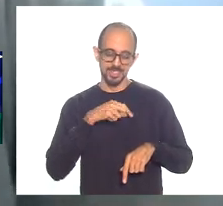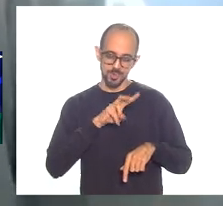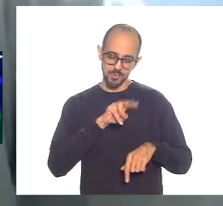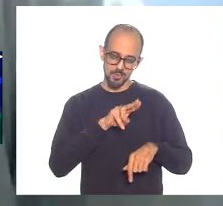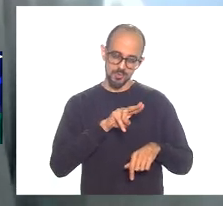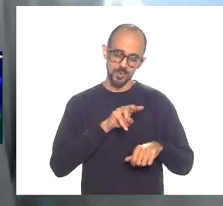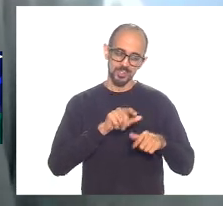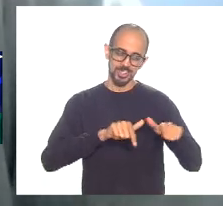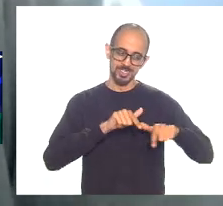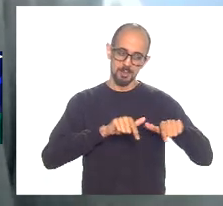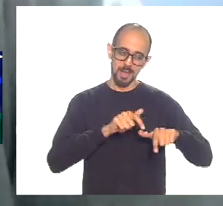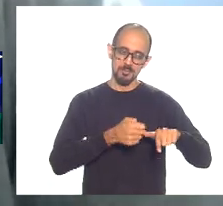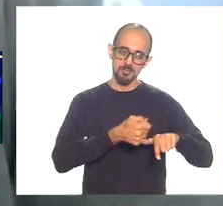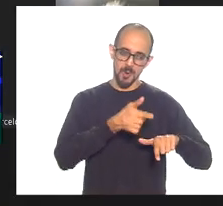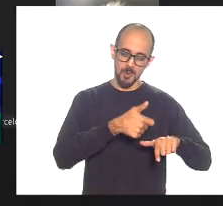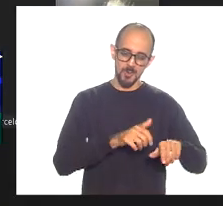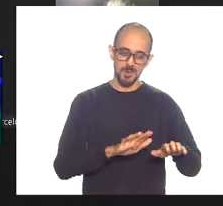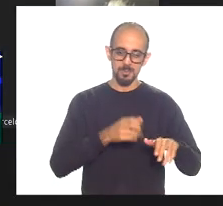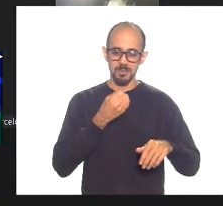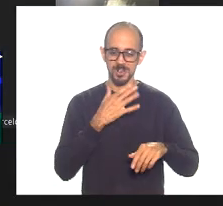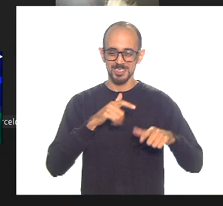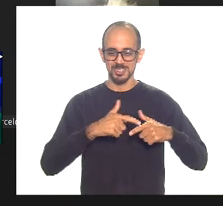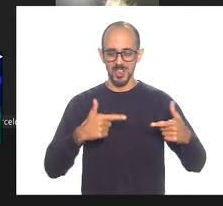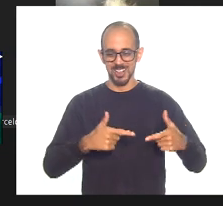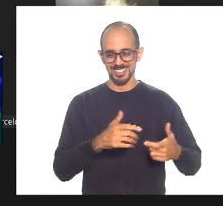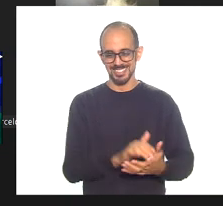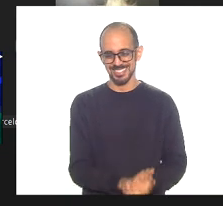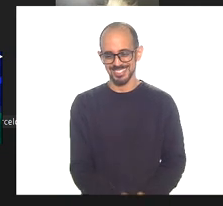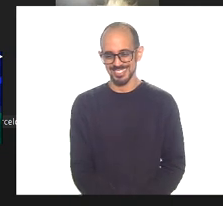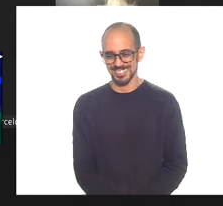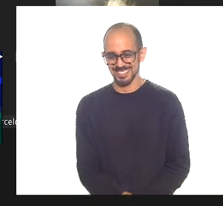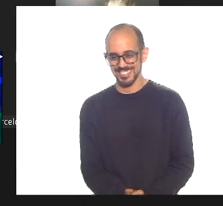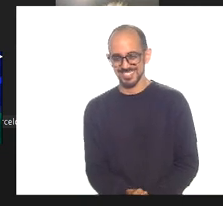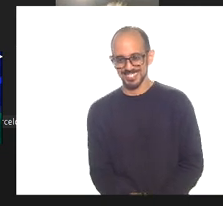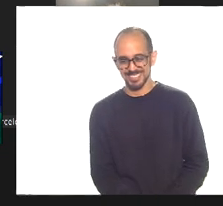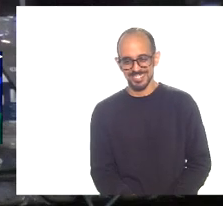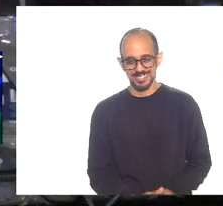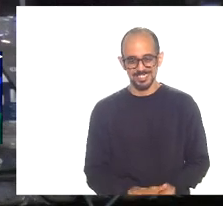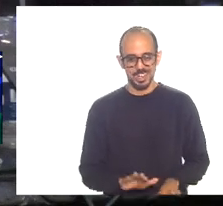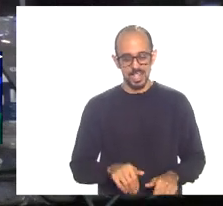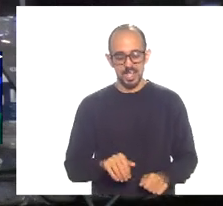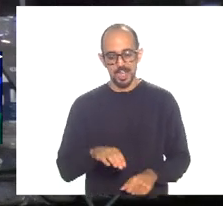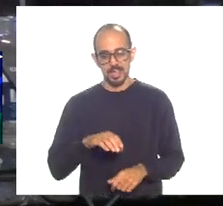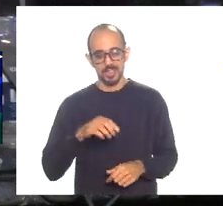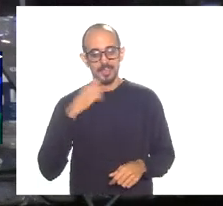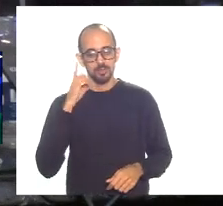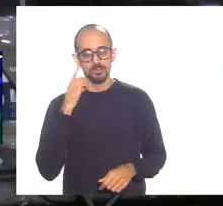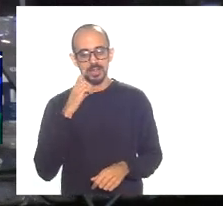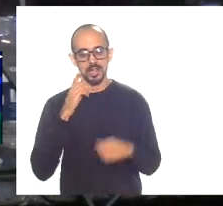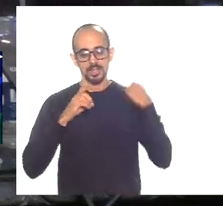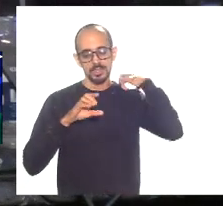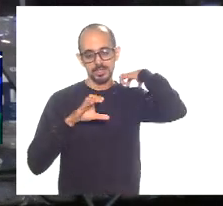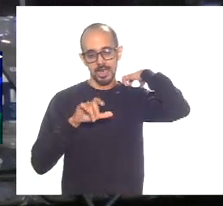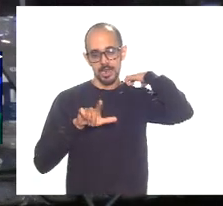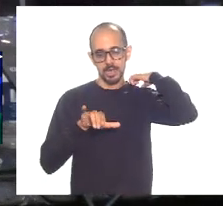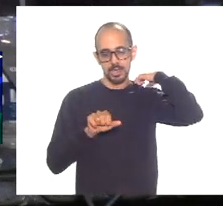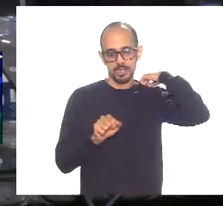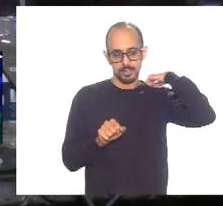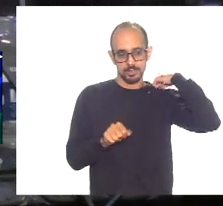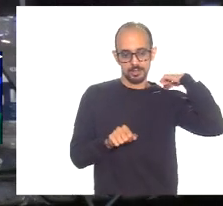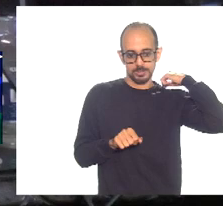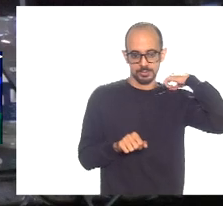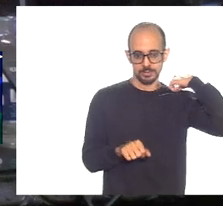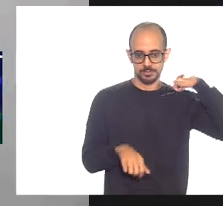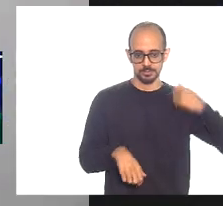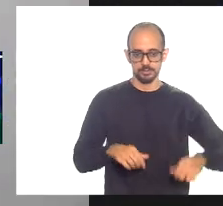trabalho boa sorte Rodrigo parcelar a deputada Célia Jordão é